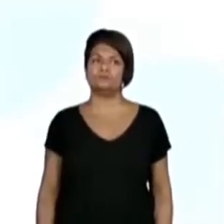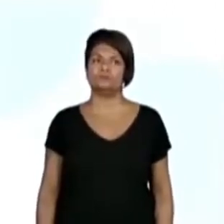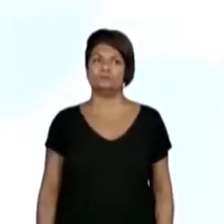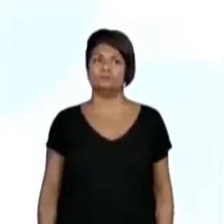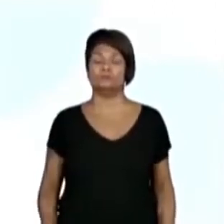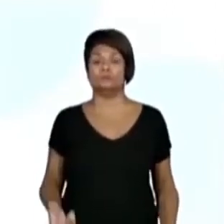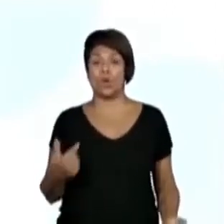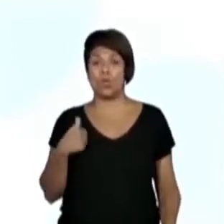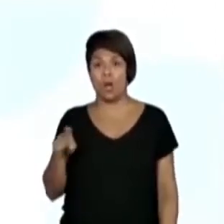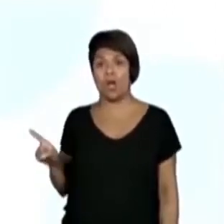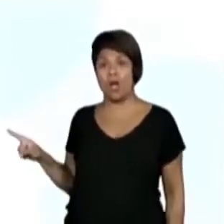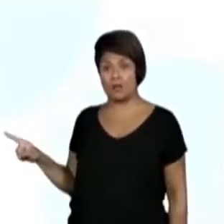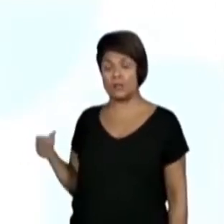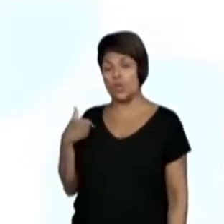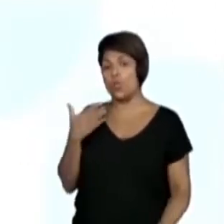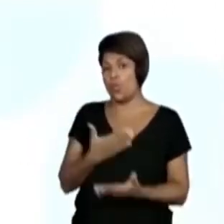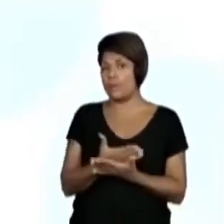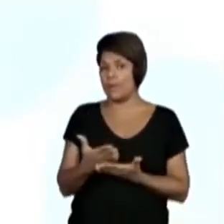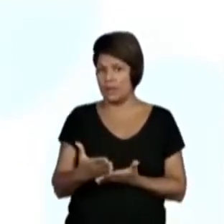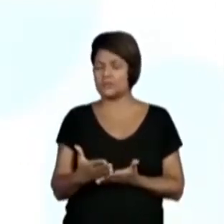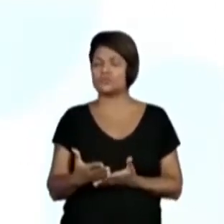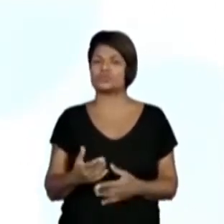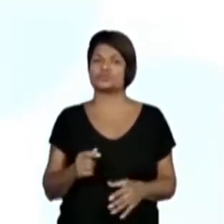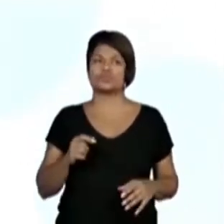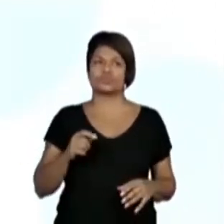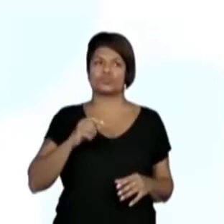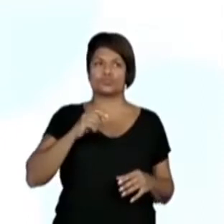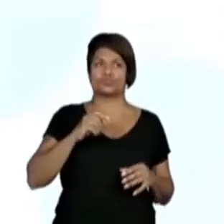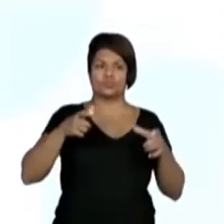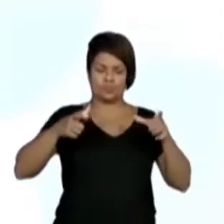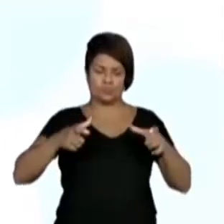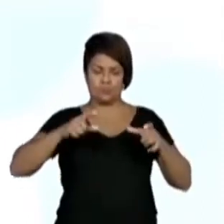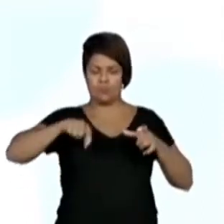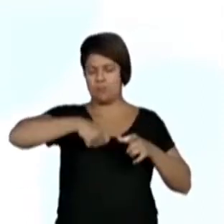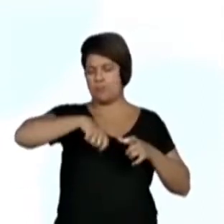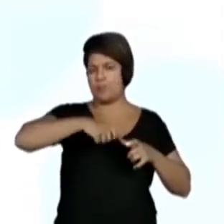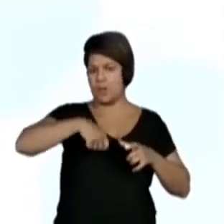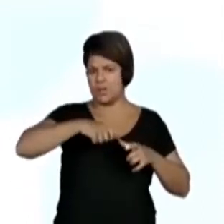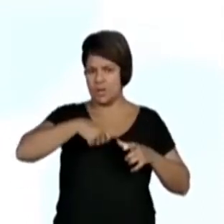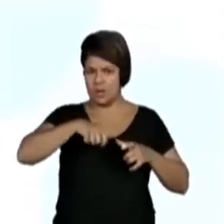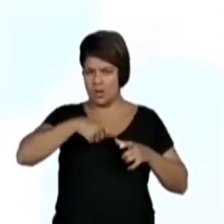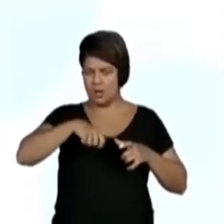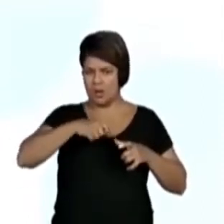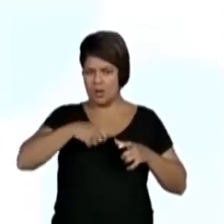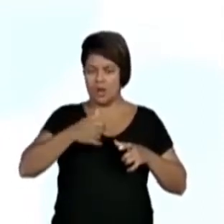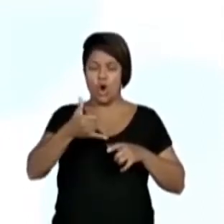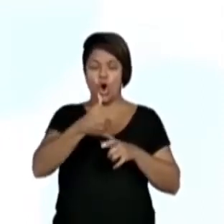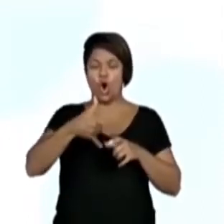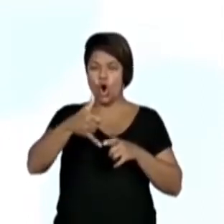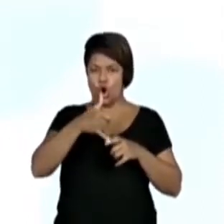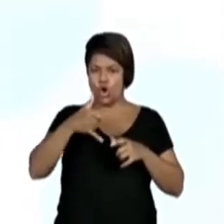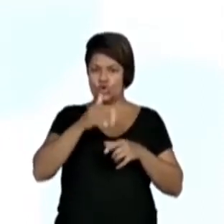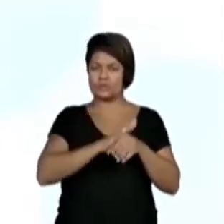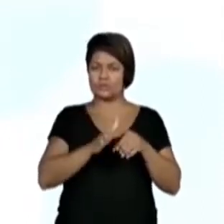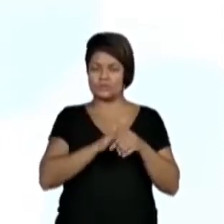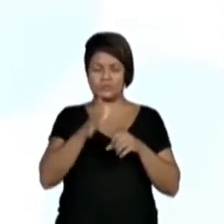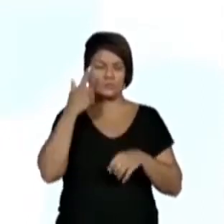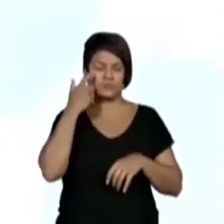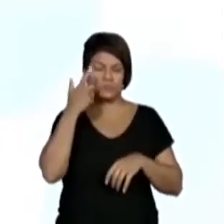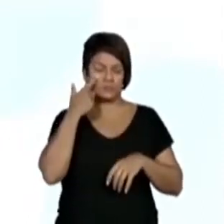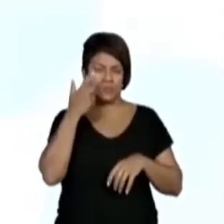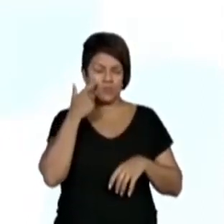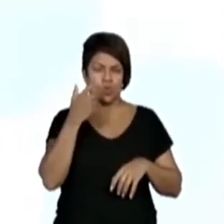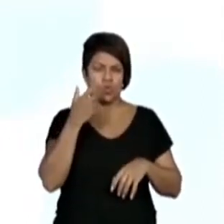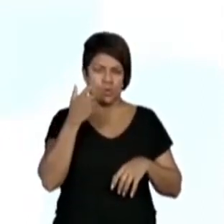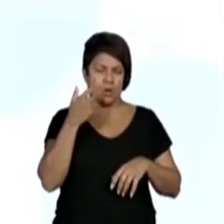Aqui eu começo em uma panela, vou colocar uma setinha. Refogue no óleo a cebola e o alho. Será que a